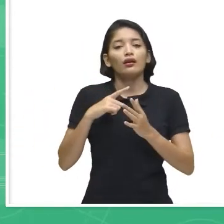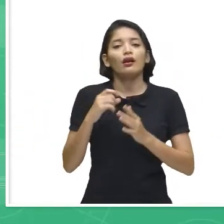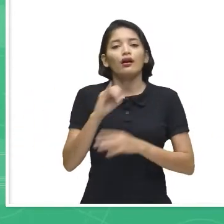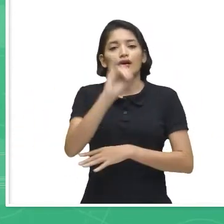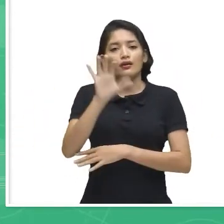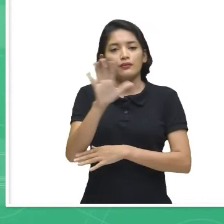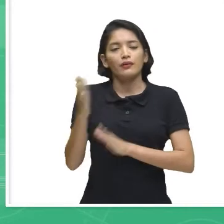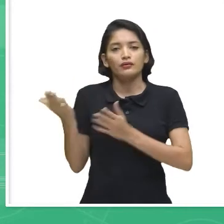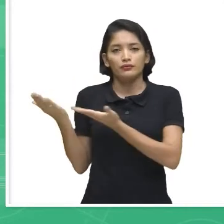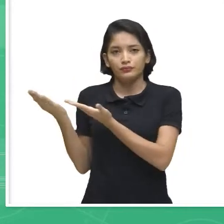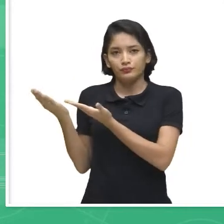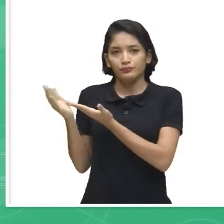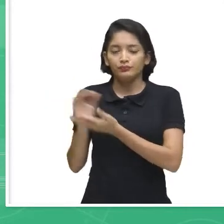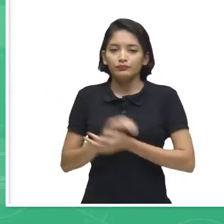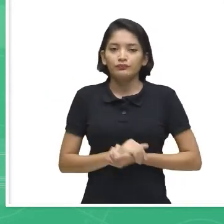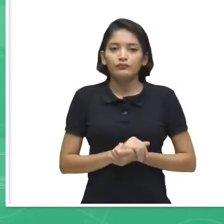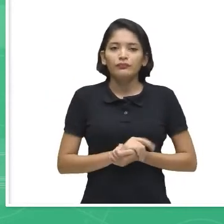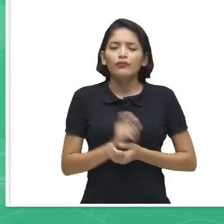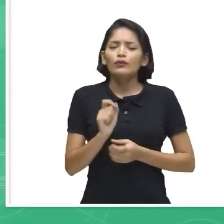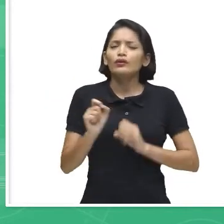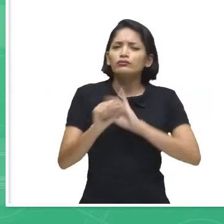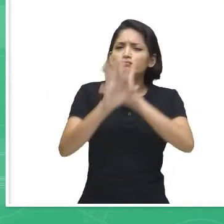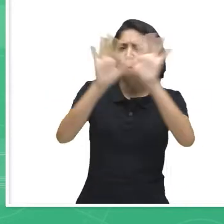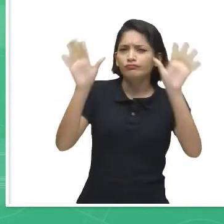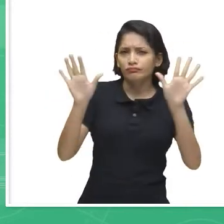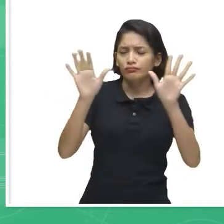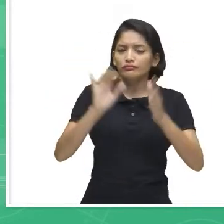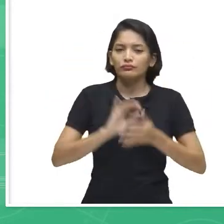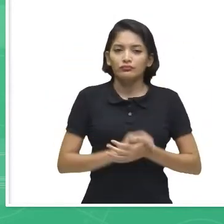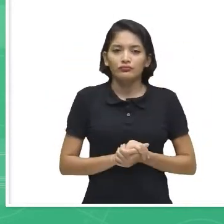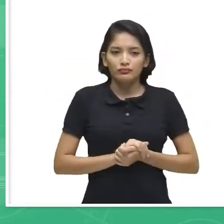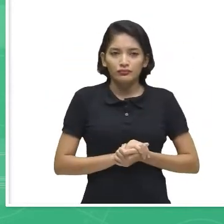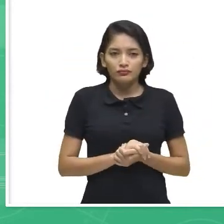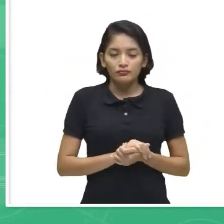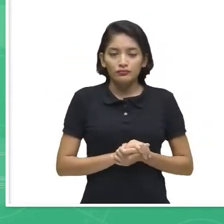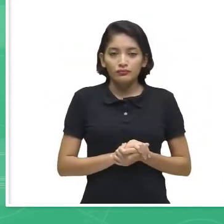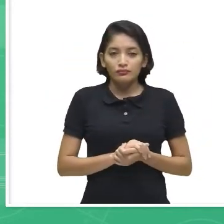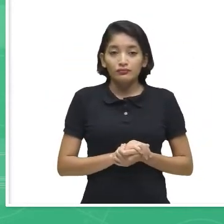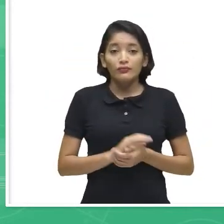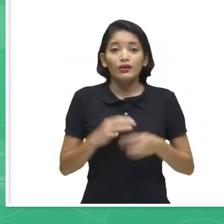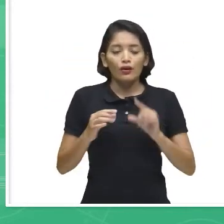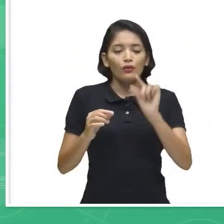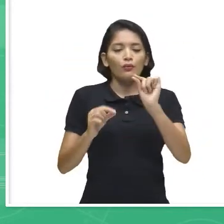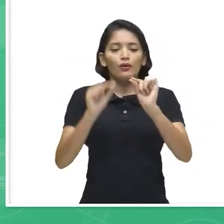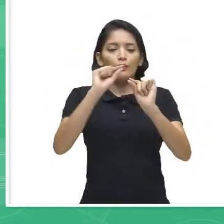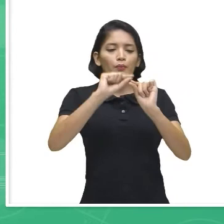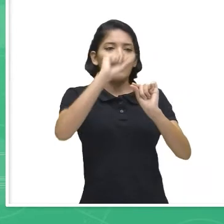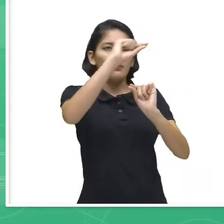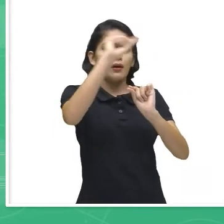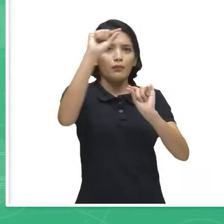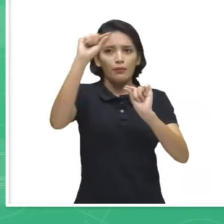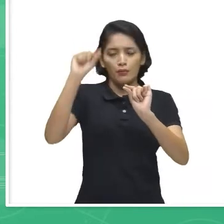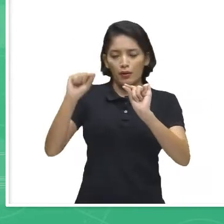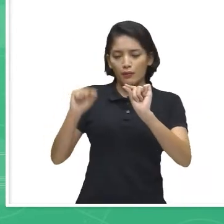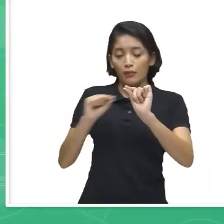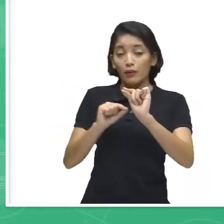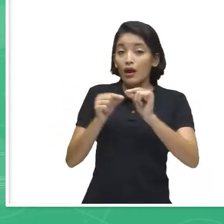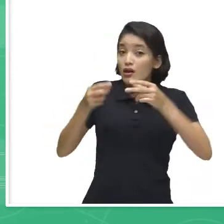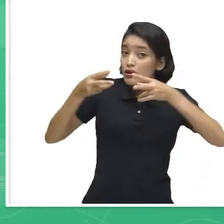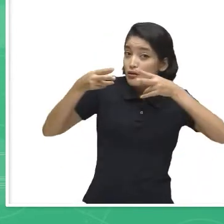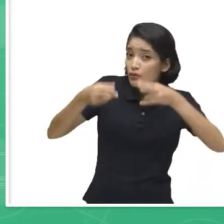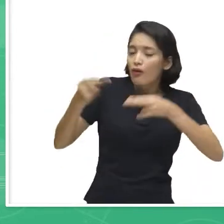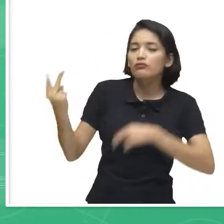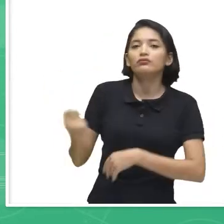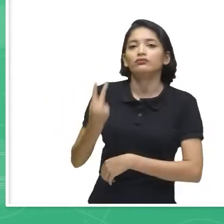que tem que ficar daqui, pessoal? Superfície equipotencial. Todos os pontos da superfície possuem o mesmo